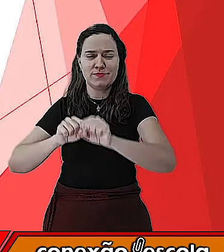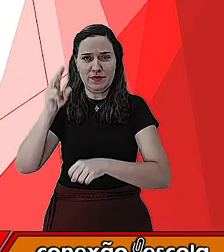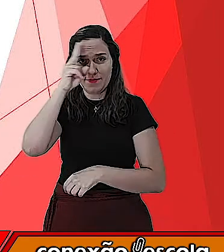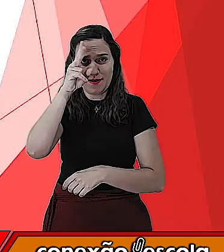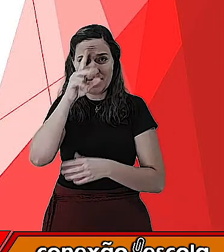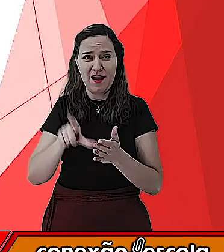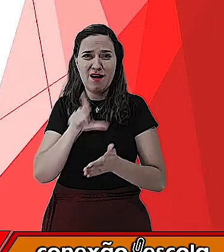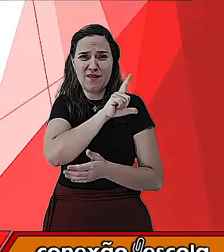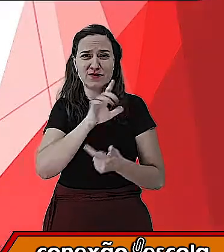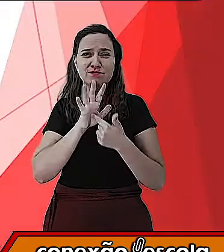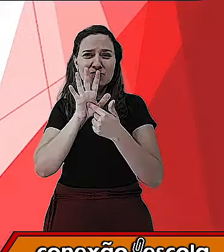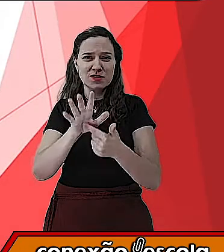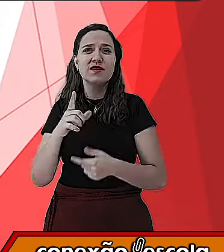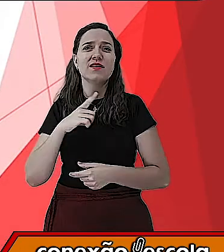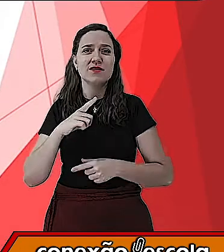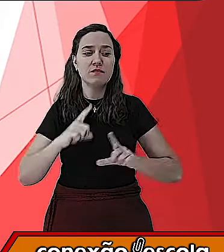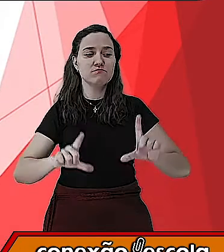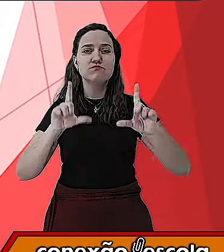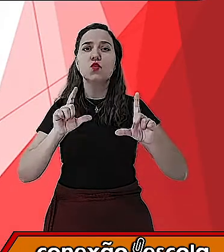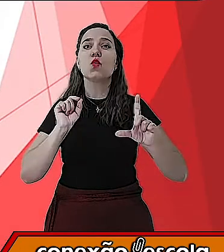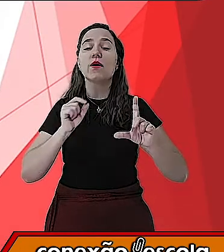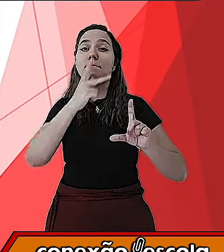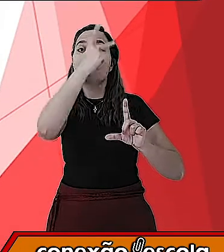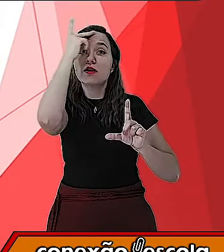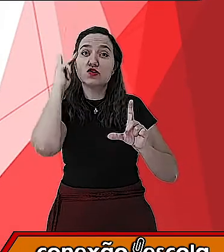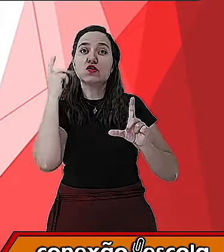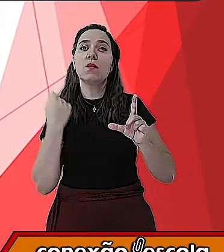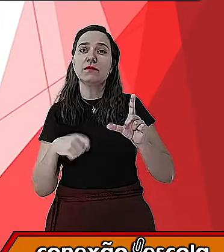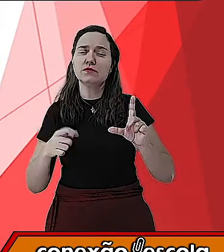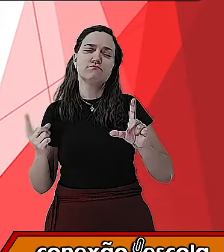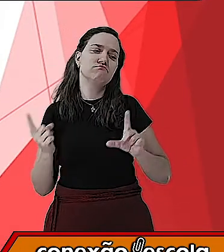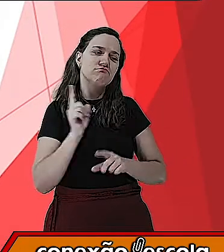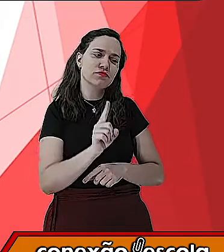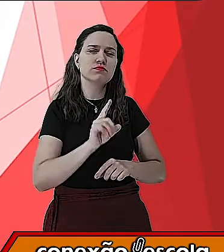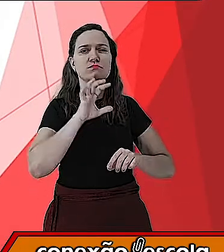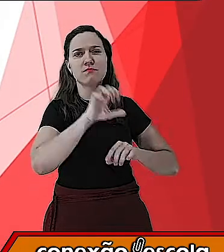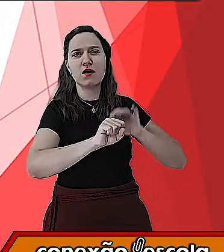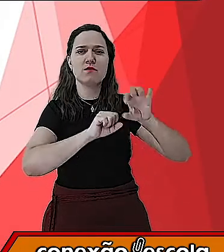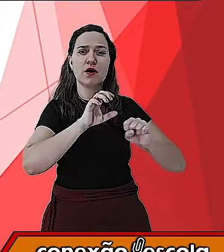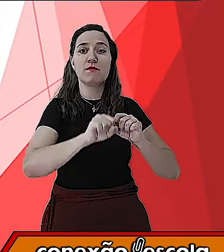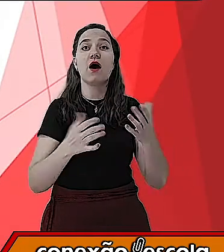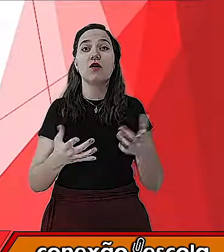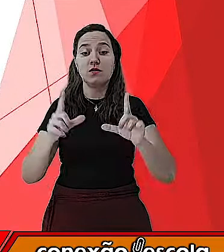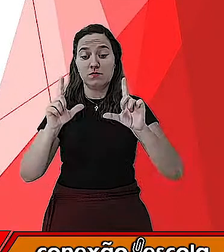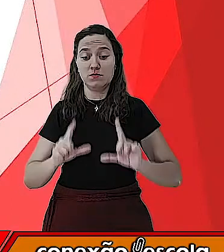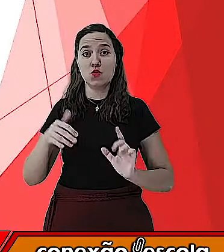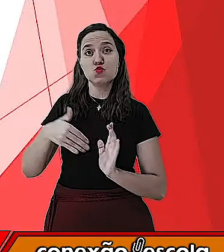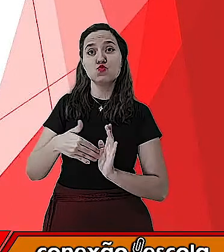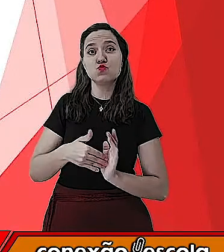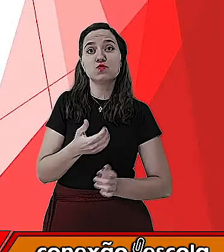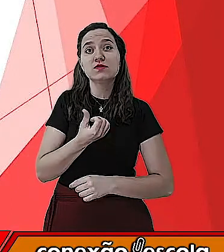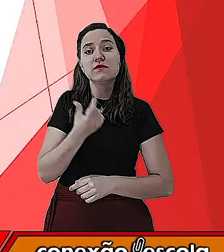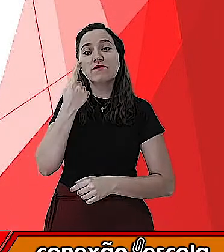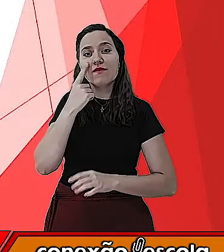eu mostrei no início? Eles colhiam manualmente. E agora, olha a imagem 6 para